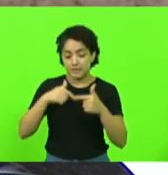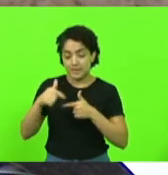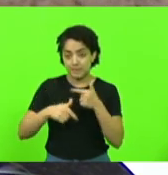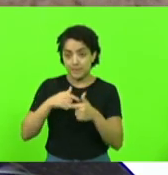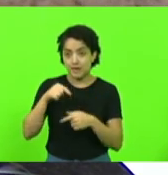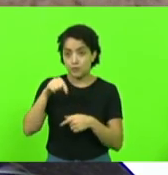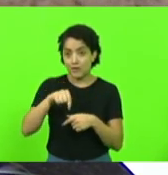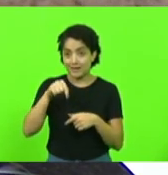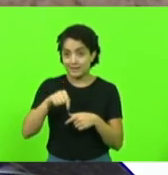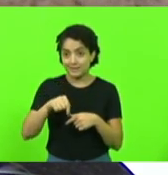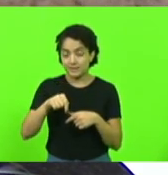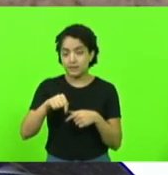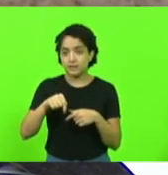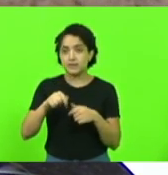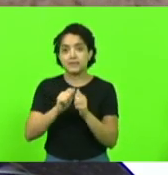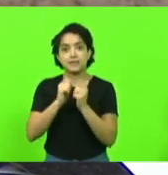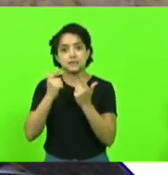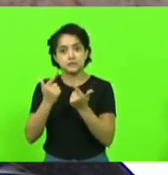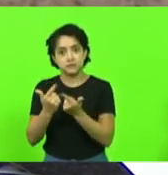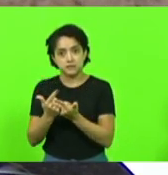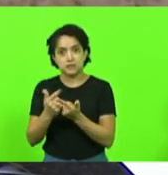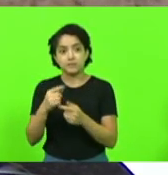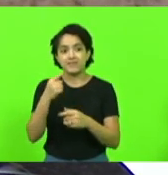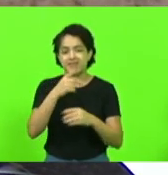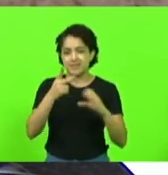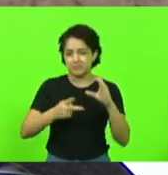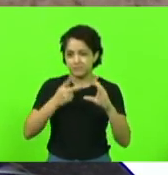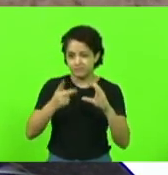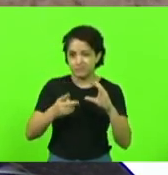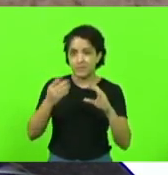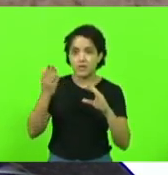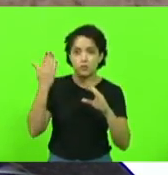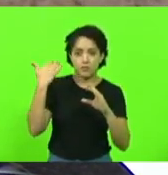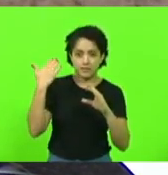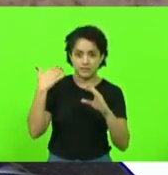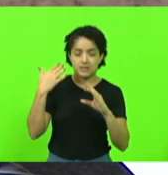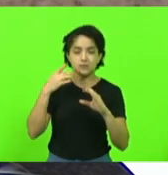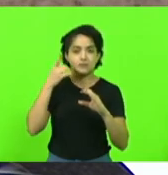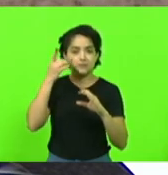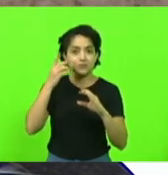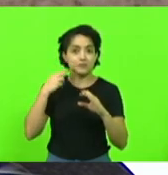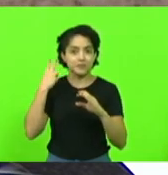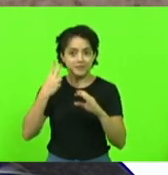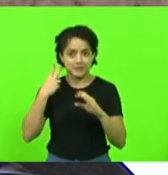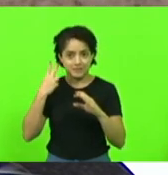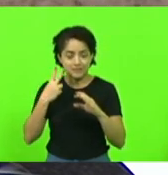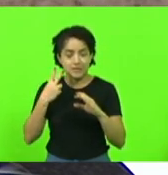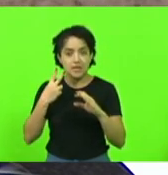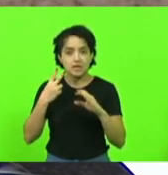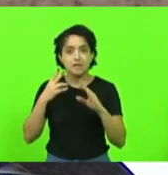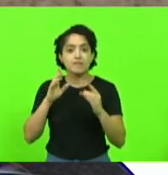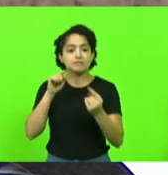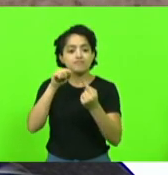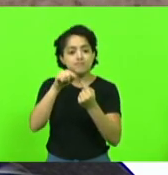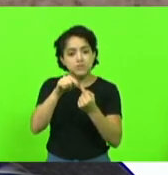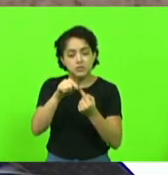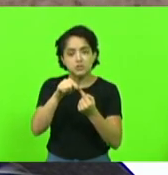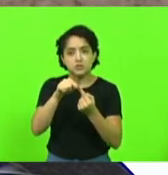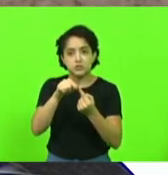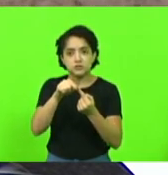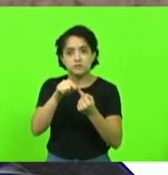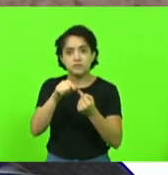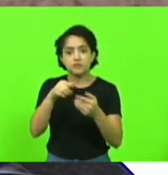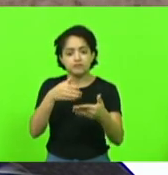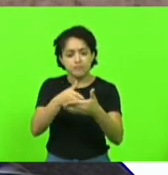Assembleia Legislativa e na Câmara dos Vereadores, quando fui vereador, e onde quer que eu esteja, vai ser sempre na direção de tirar o muro de papel